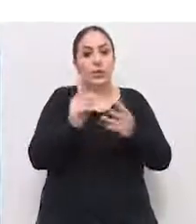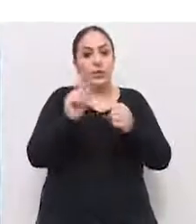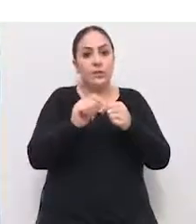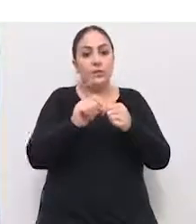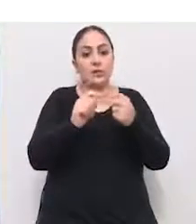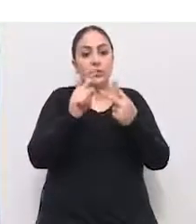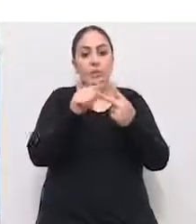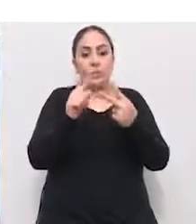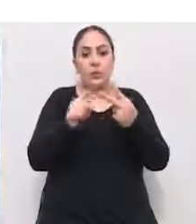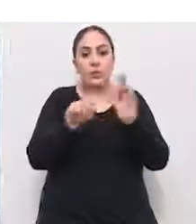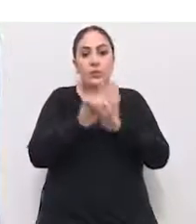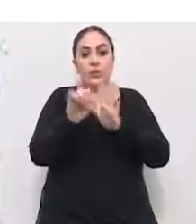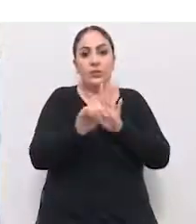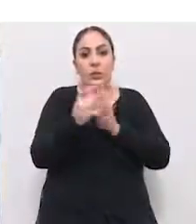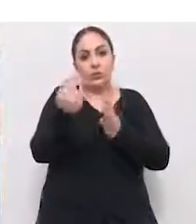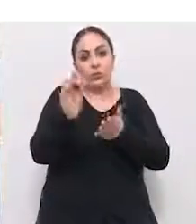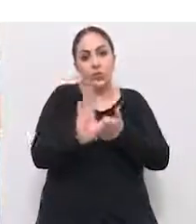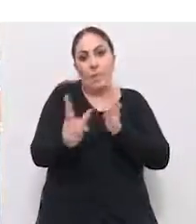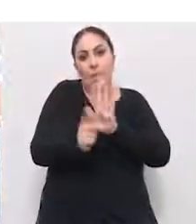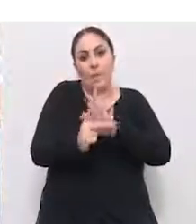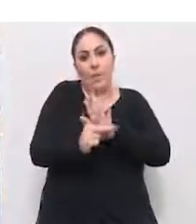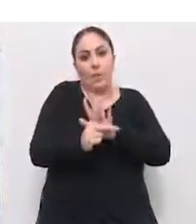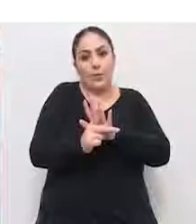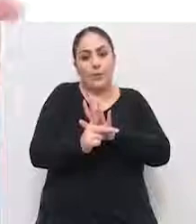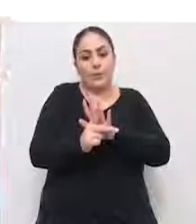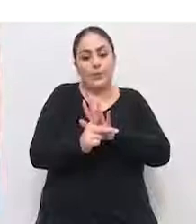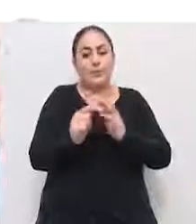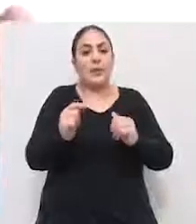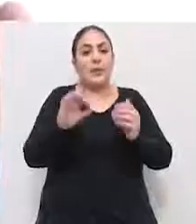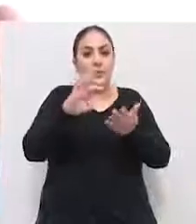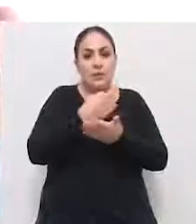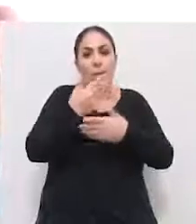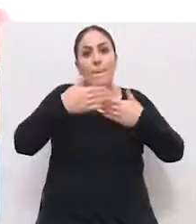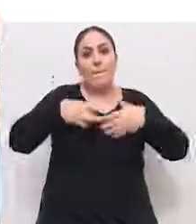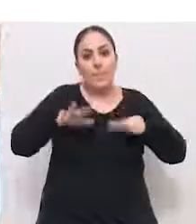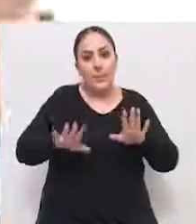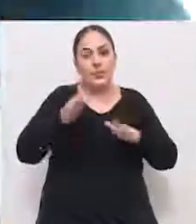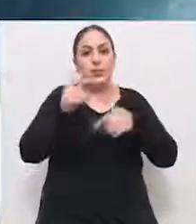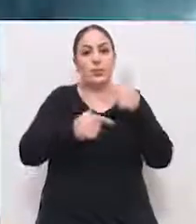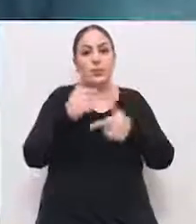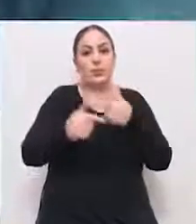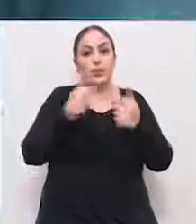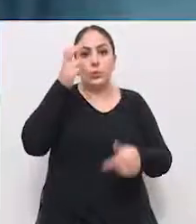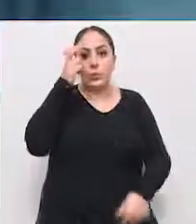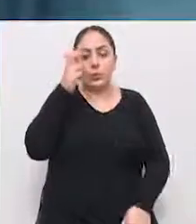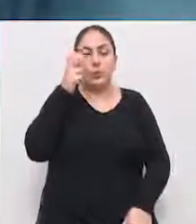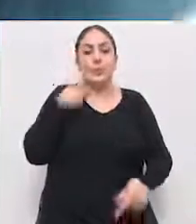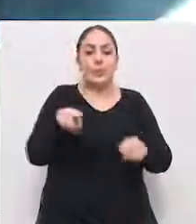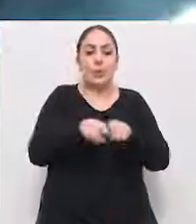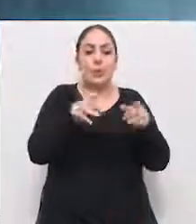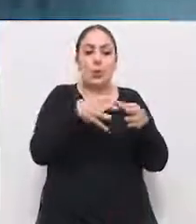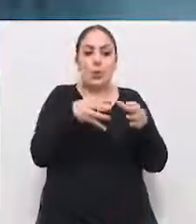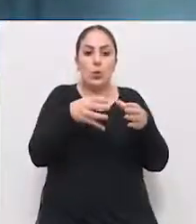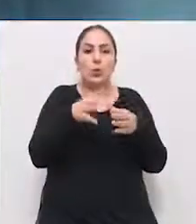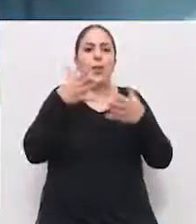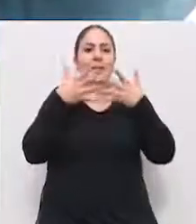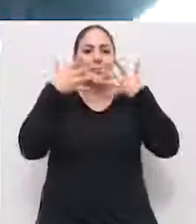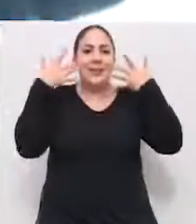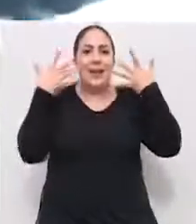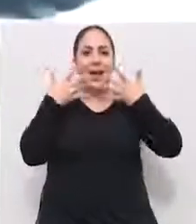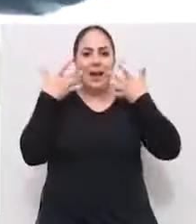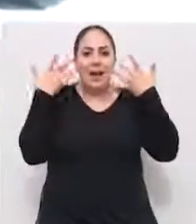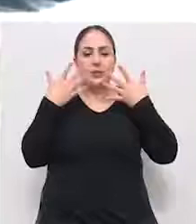Fundo já lançou 2 editais com recursos próprios, que estão com inscrições abertas. Os trabalhadores da cultura, os grupos